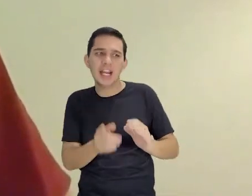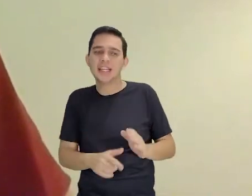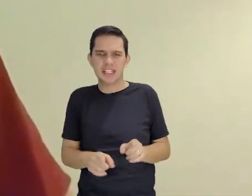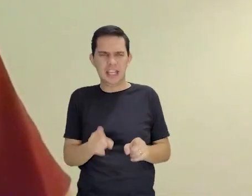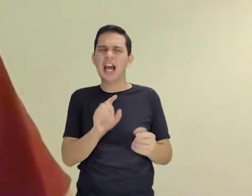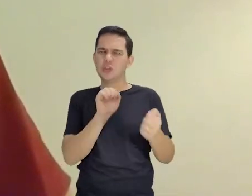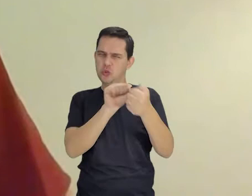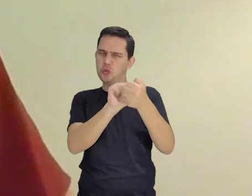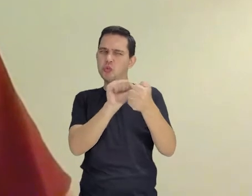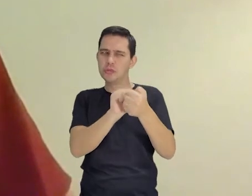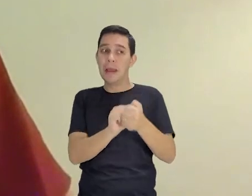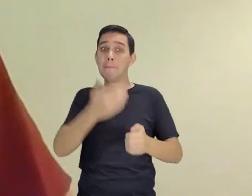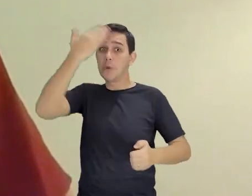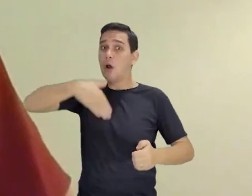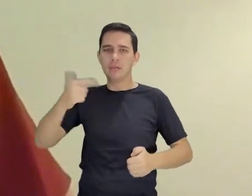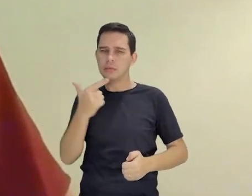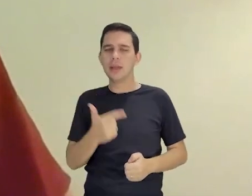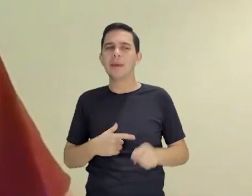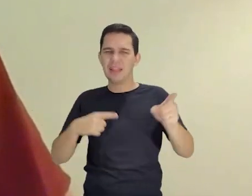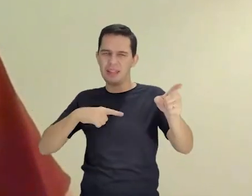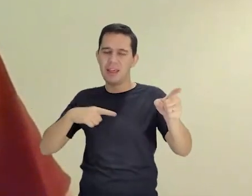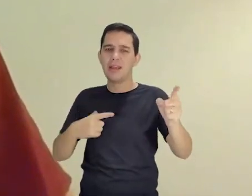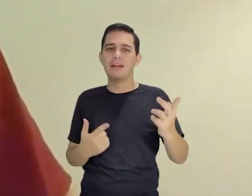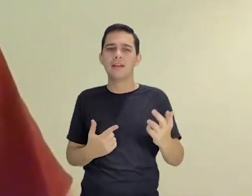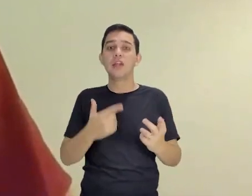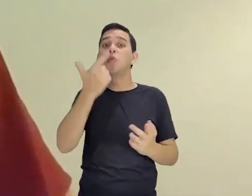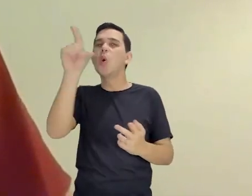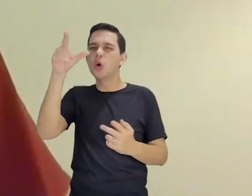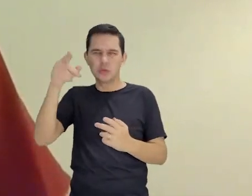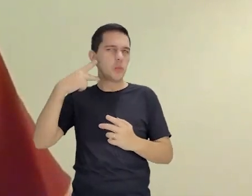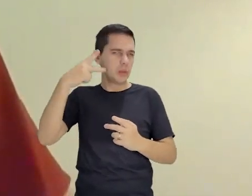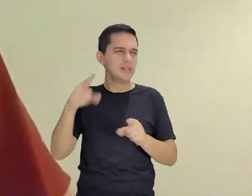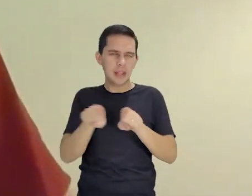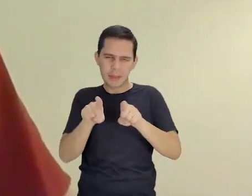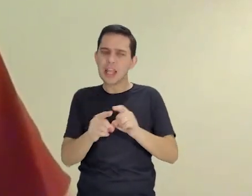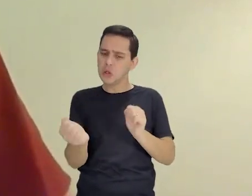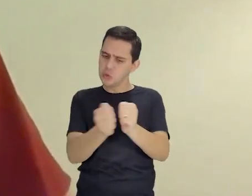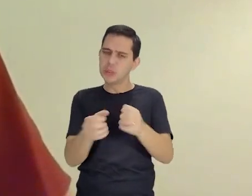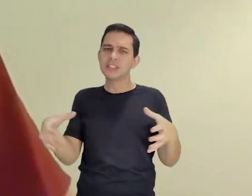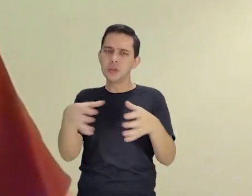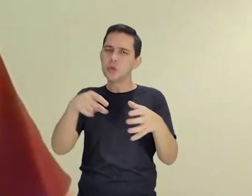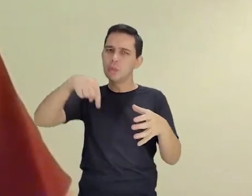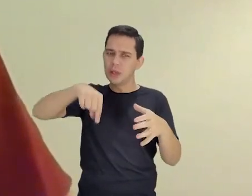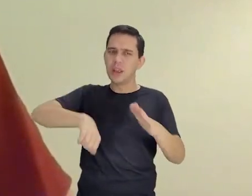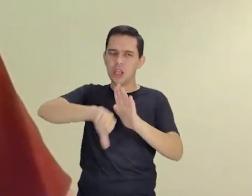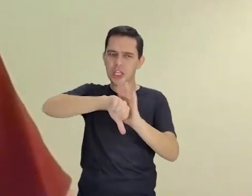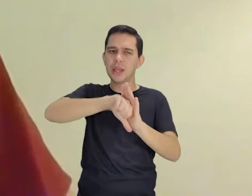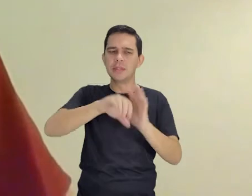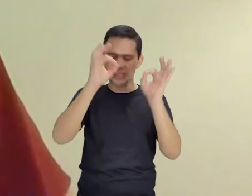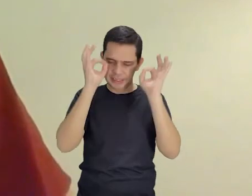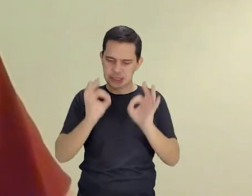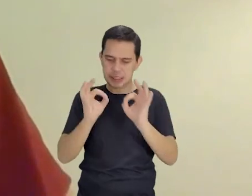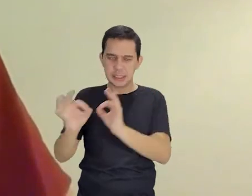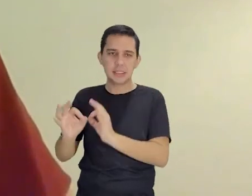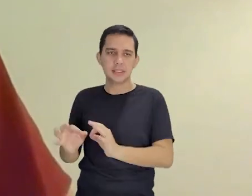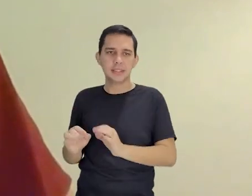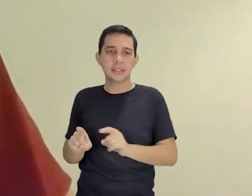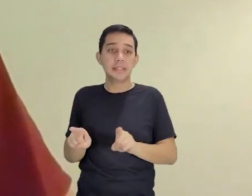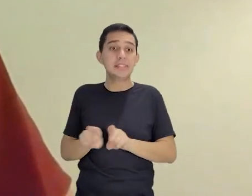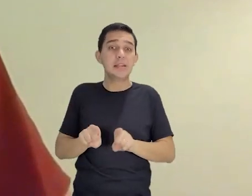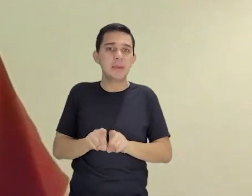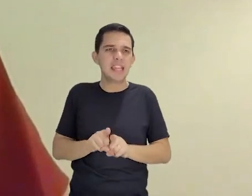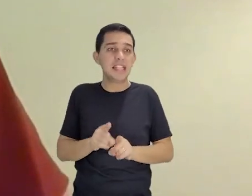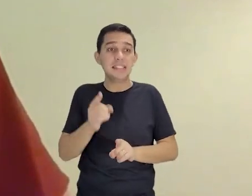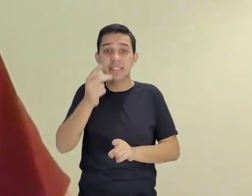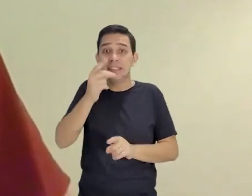informações de envolvimento de outros membros do Poder Legislativo do Carmo, assim como fortes indícios de lavagem de